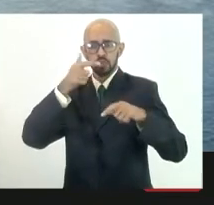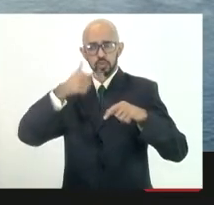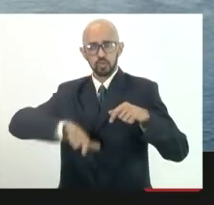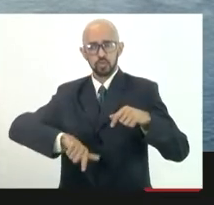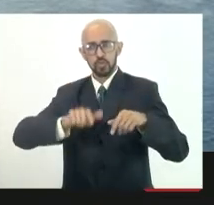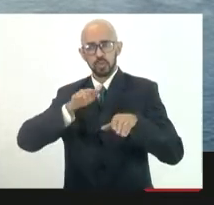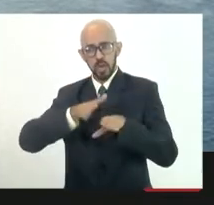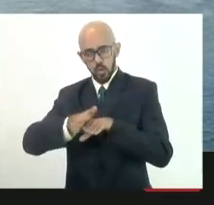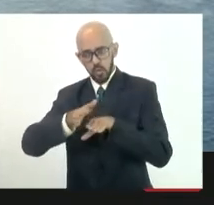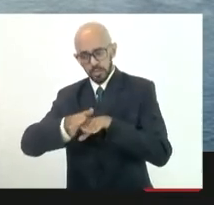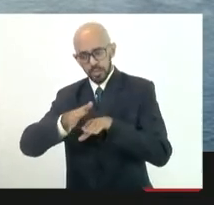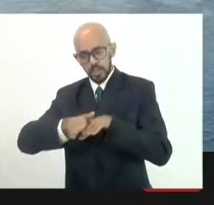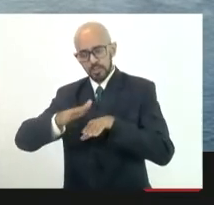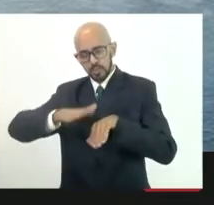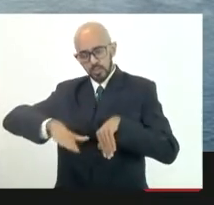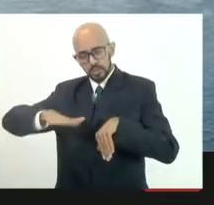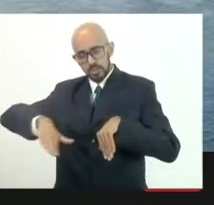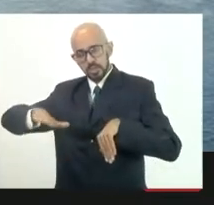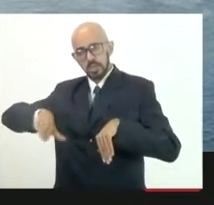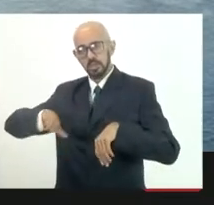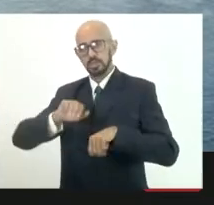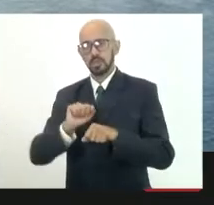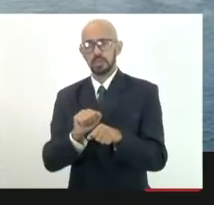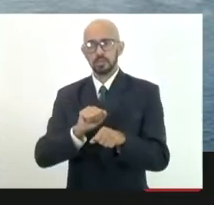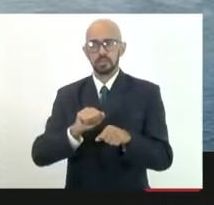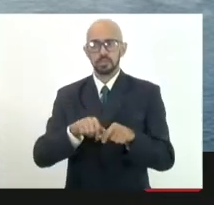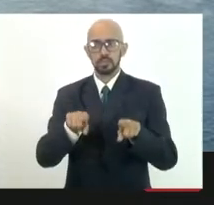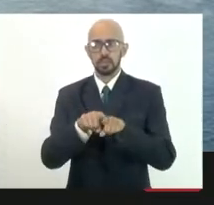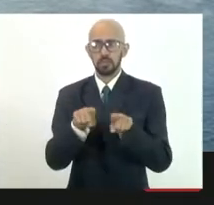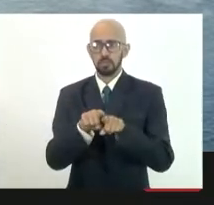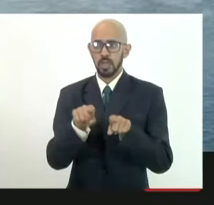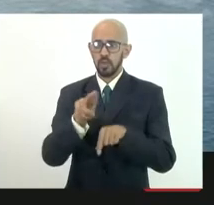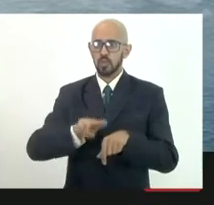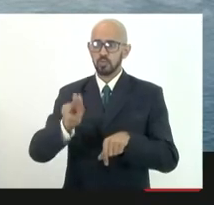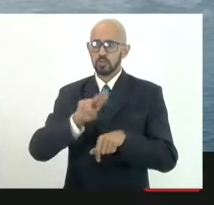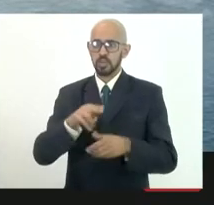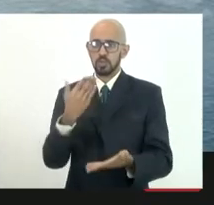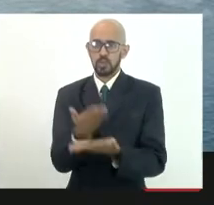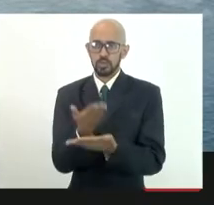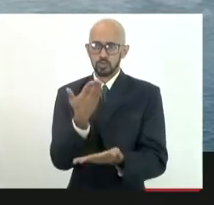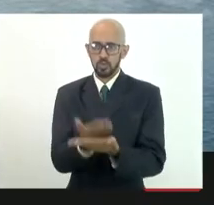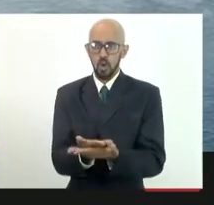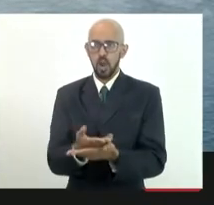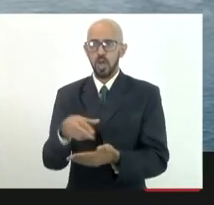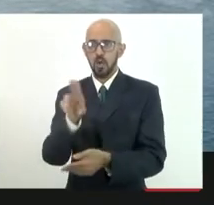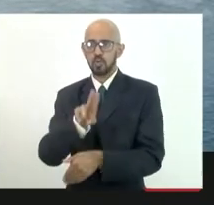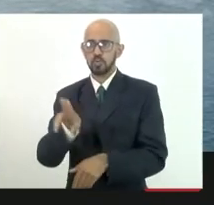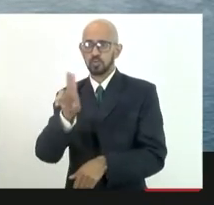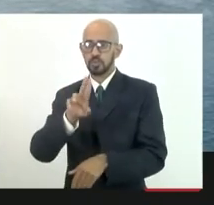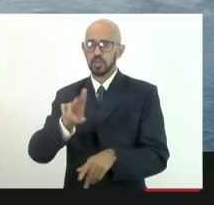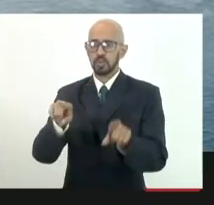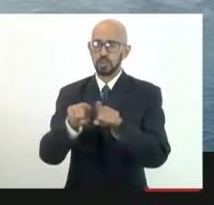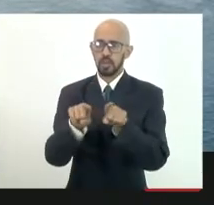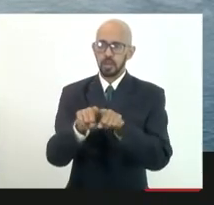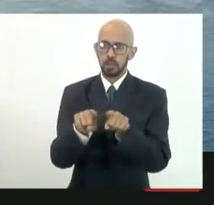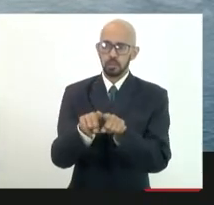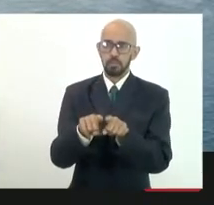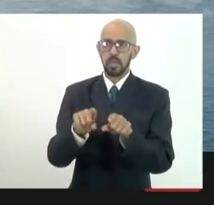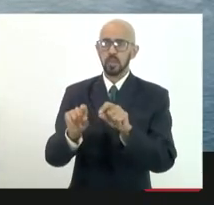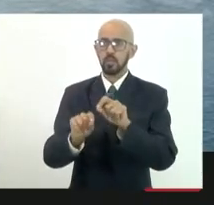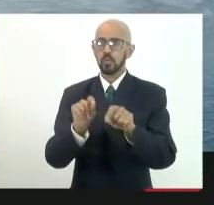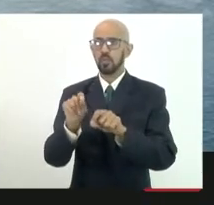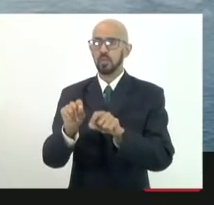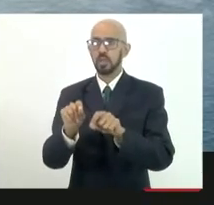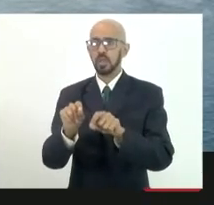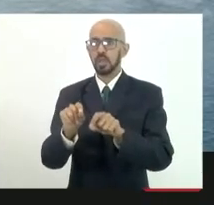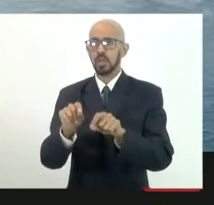às nossas crianças, usando o espaço escolar, usando, como o nosso pastor Manuel Ribeiro